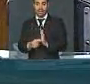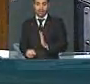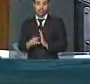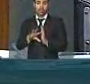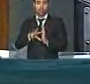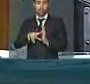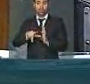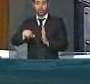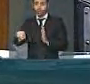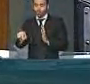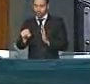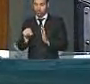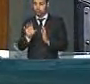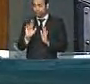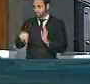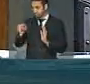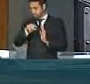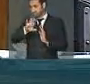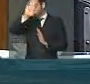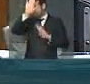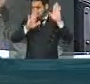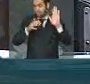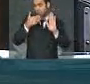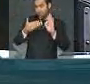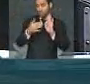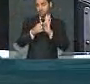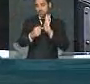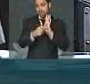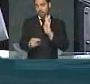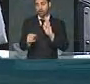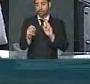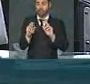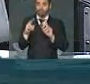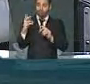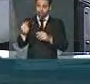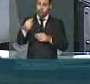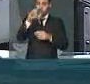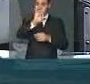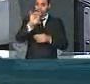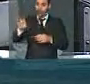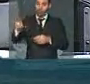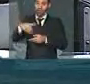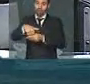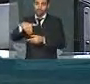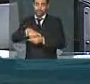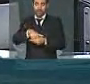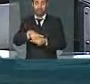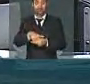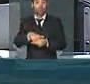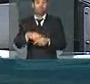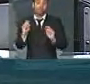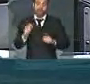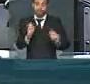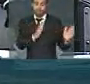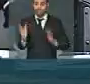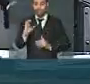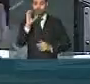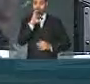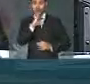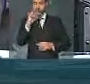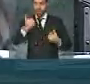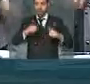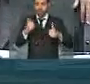que fossem destacados sem problema nenhum. Primeiro, nós dali daríamos celeridade ao processo de